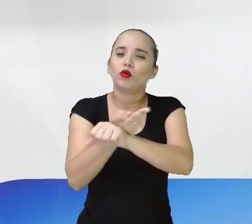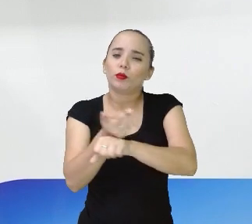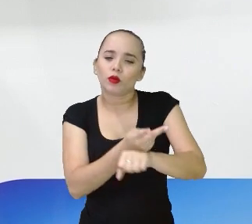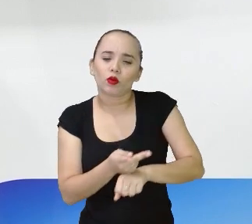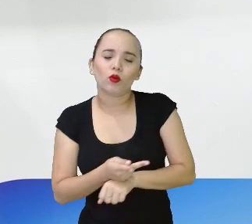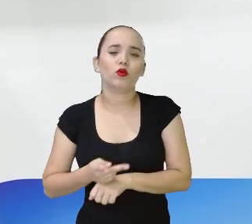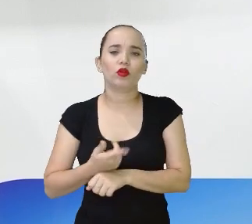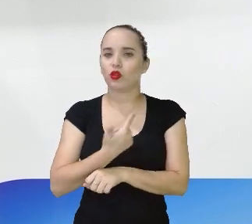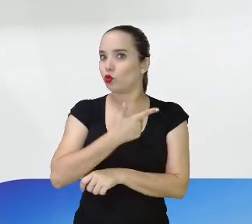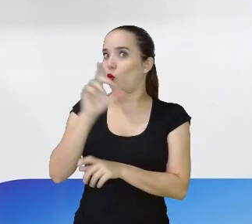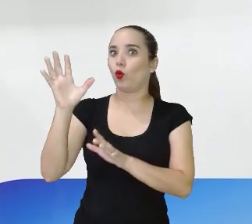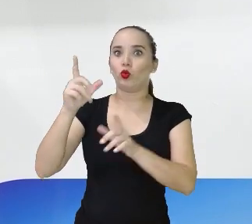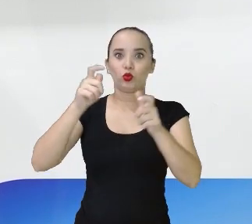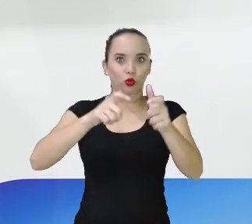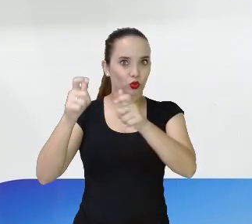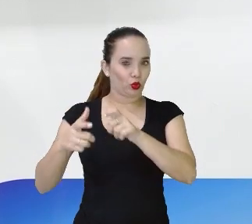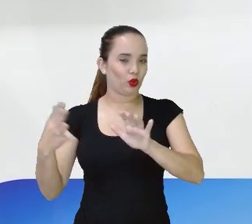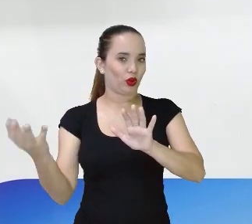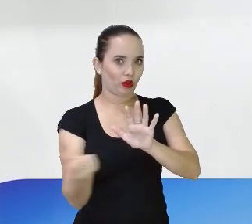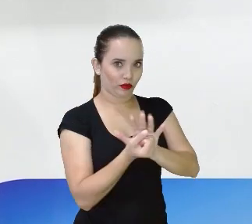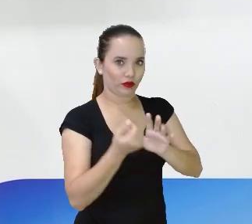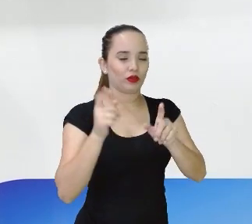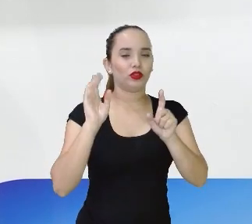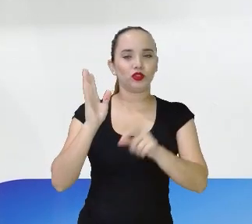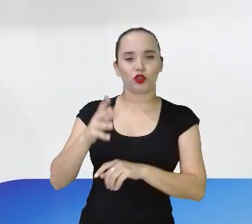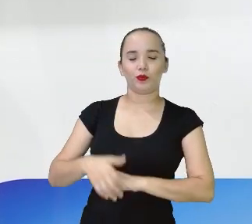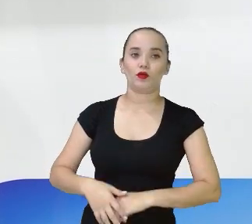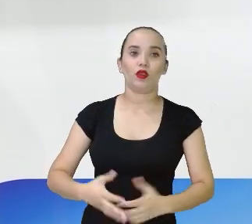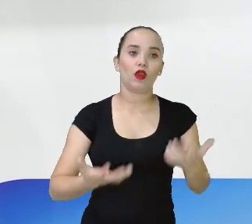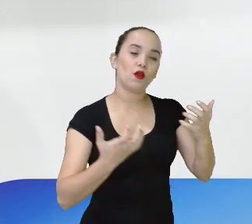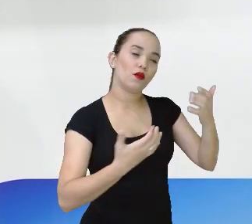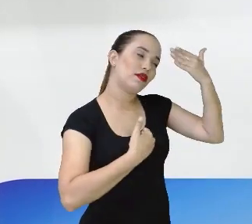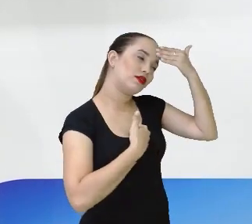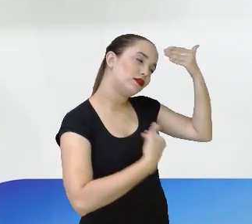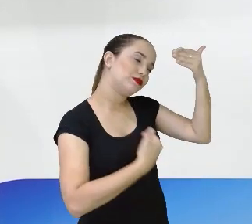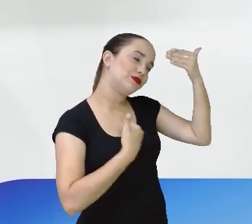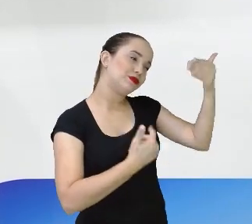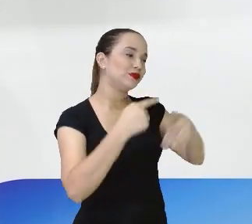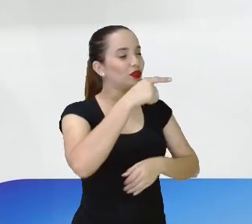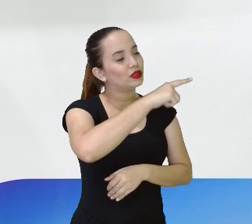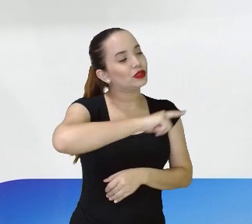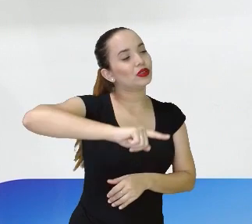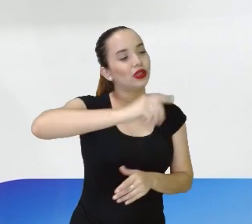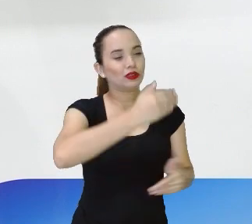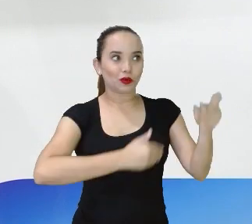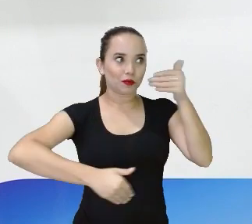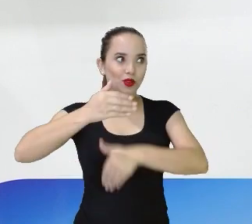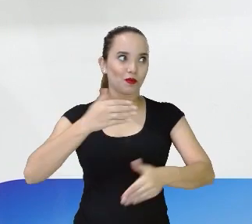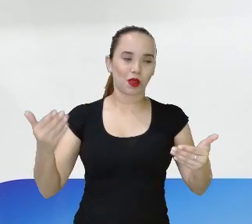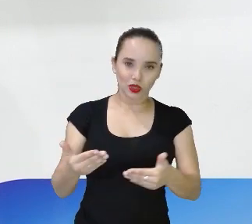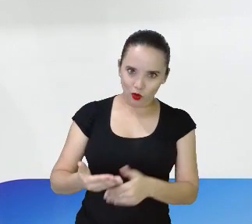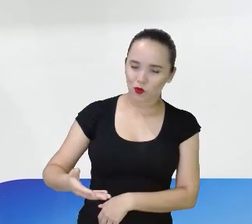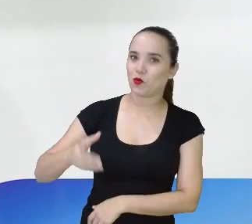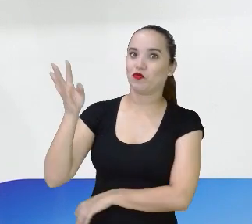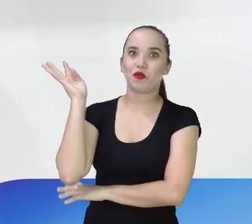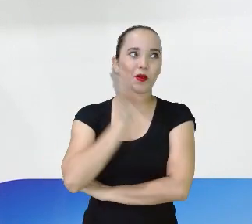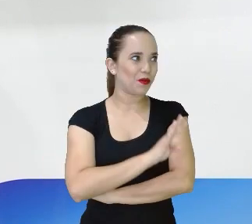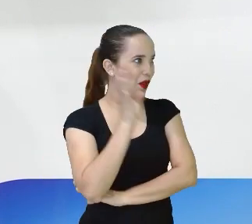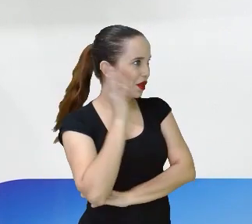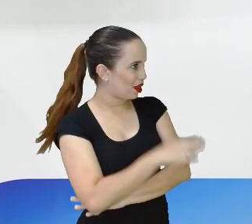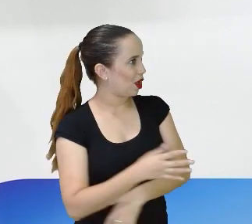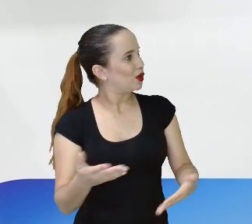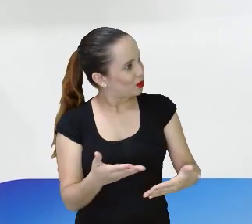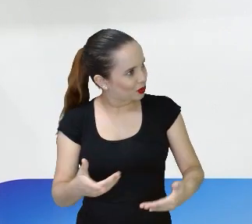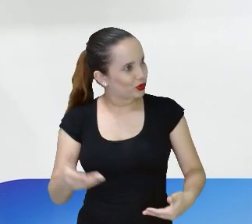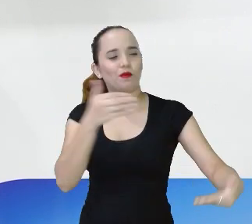que já foram visitados. Eu quero agradecer, professora Márcia, a sua presença. A aula de hoje foi muito legal, a participação foi muito